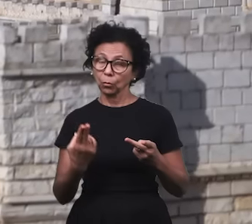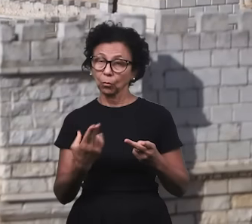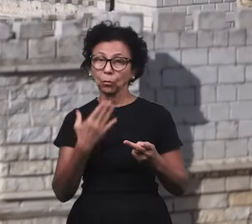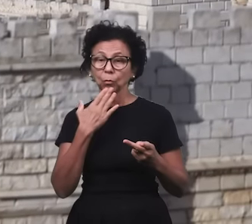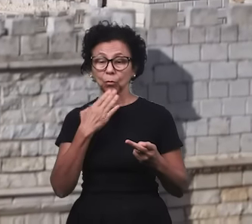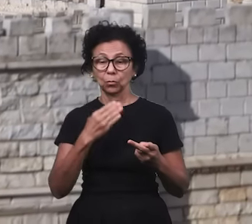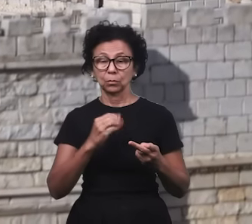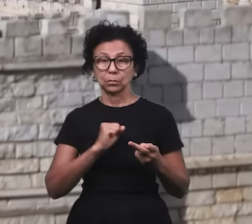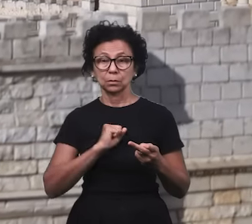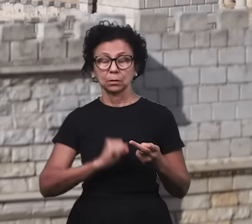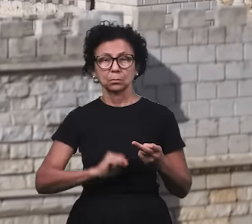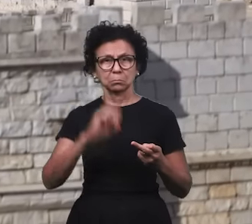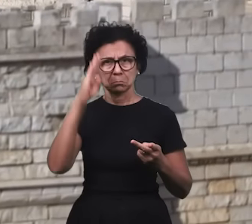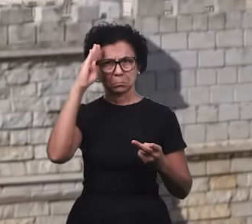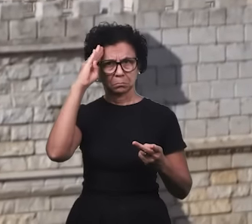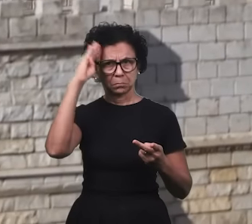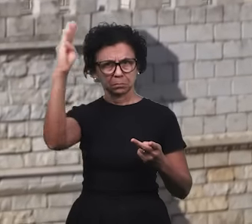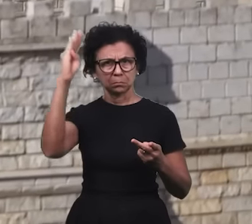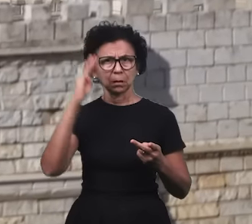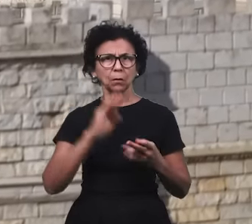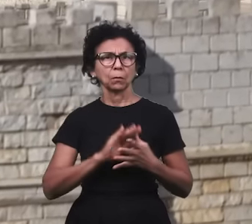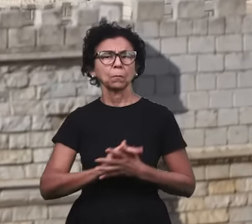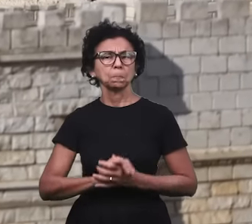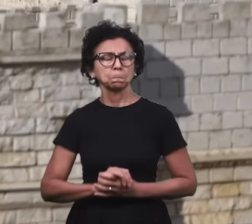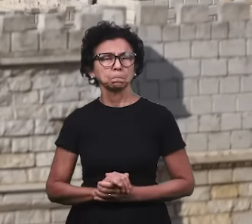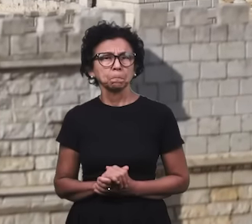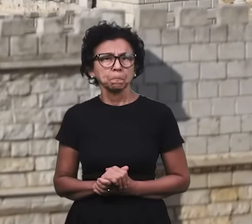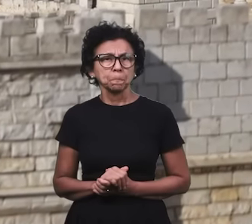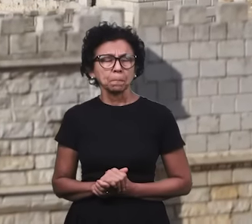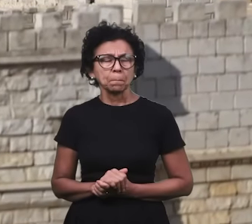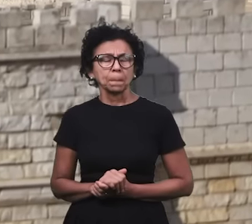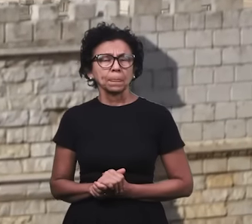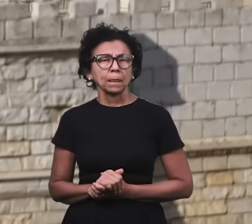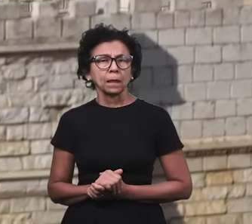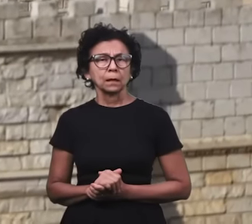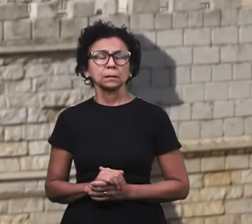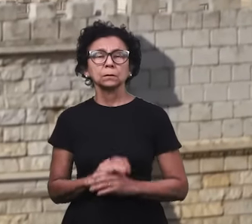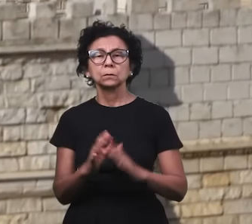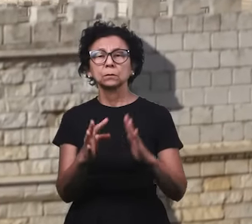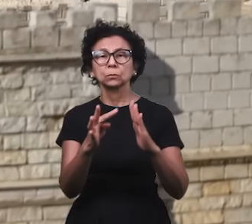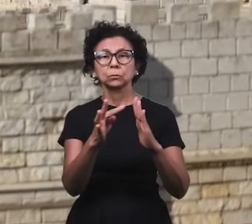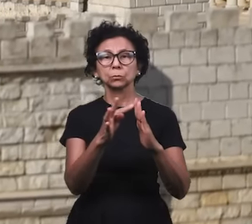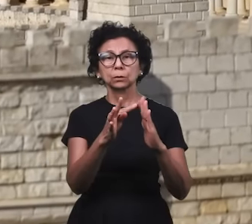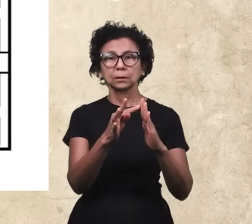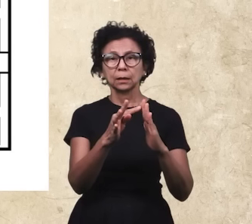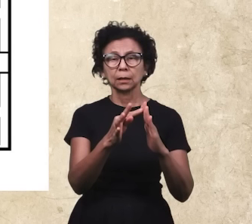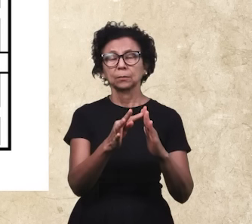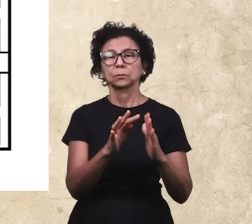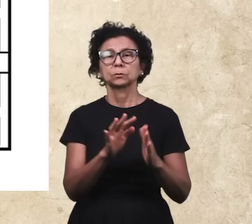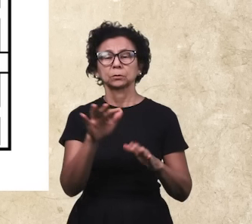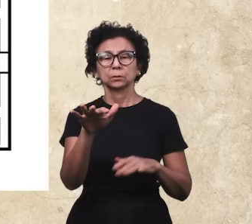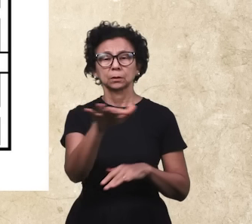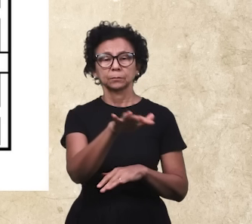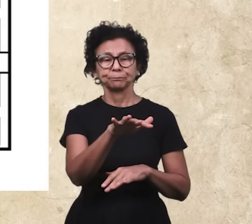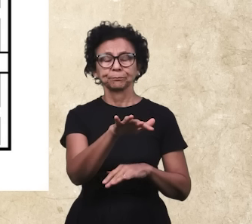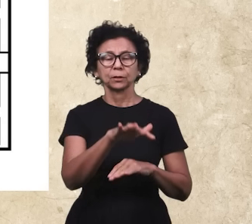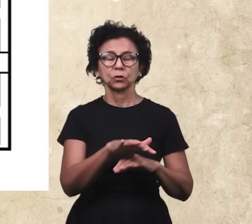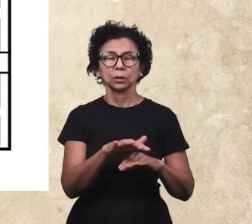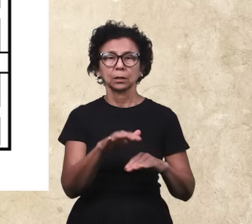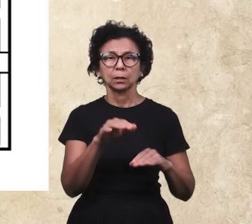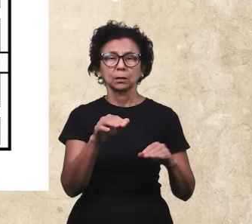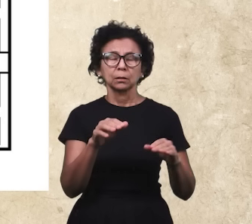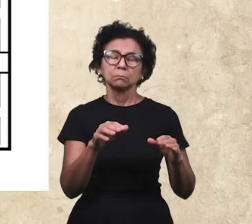o pátio do templo era considerado o templo. Então ali tinha o átrio dos gentios,